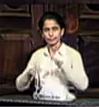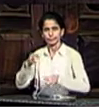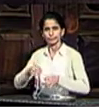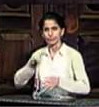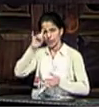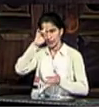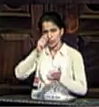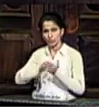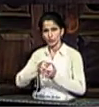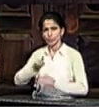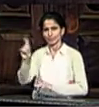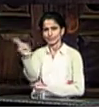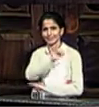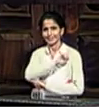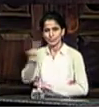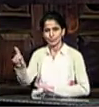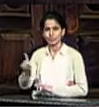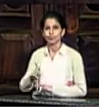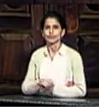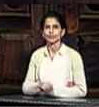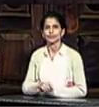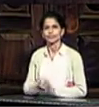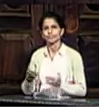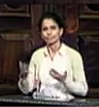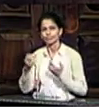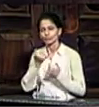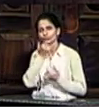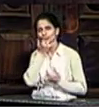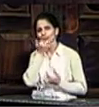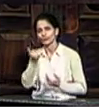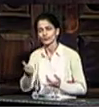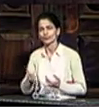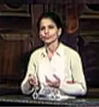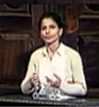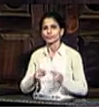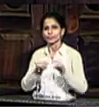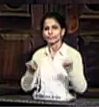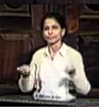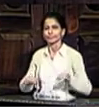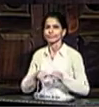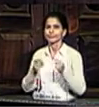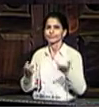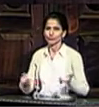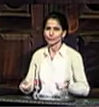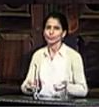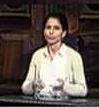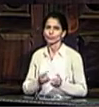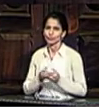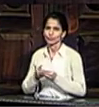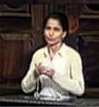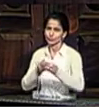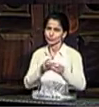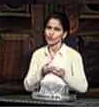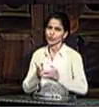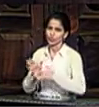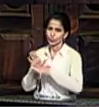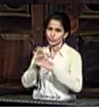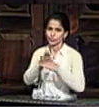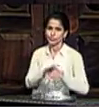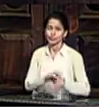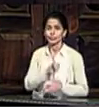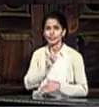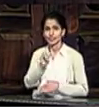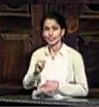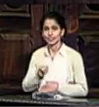me perdoa meu querido deputado André Correia, o pacote da travessia, ele só pode ser feito se